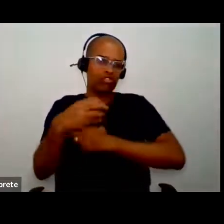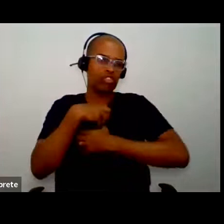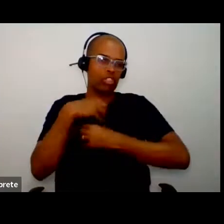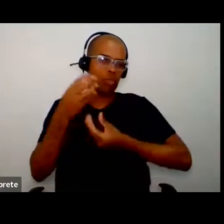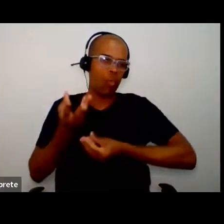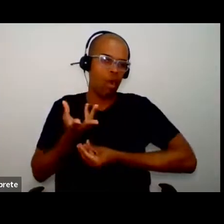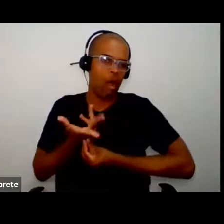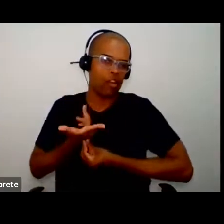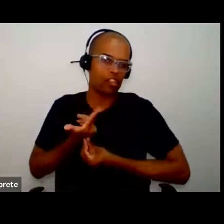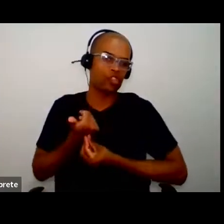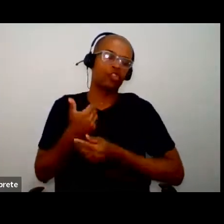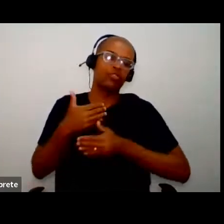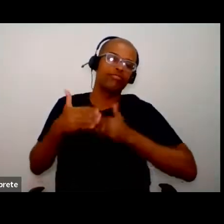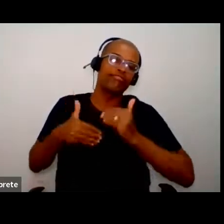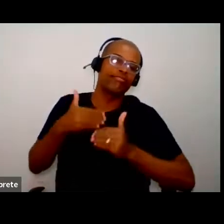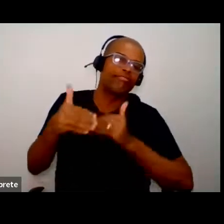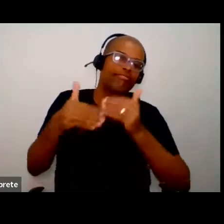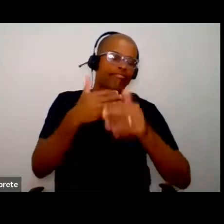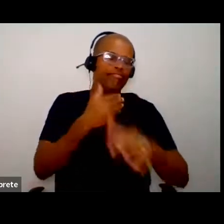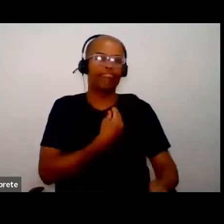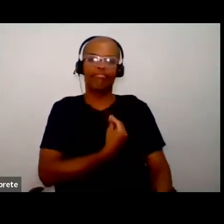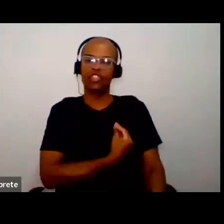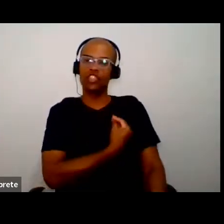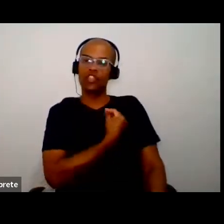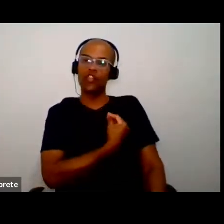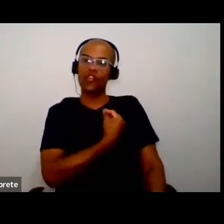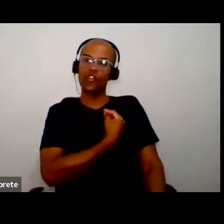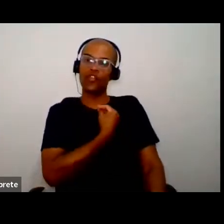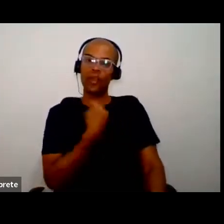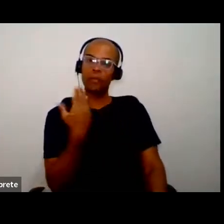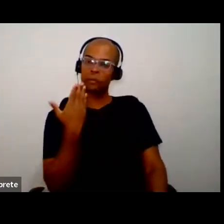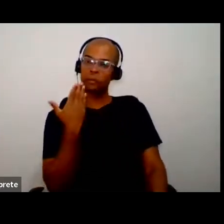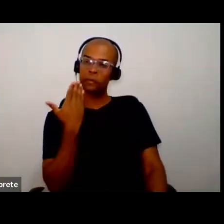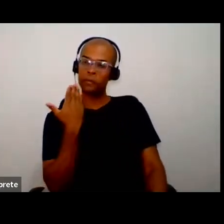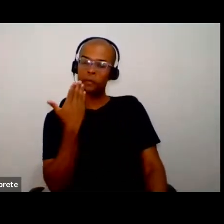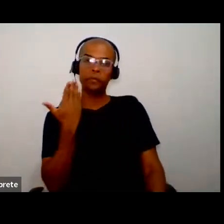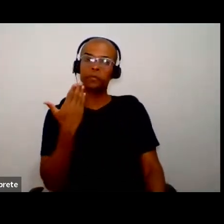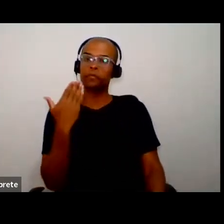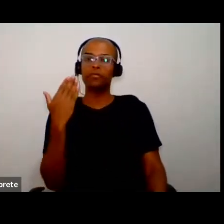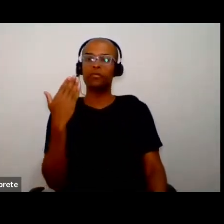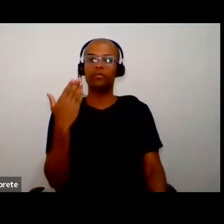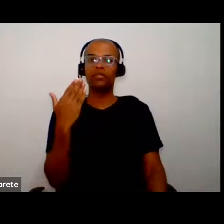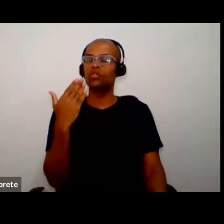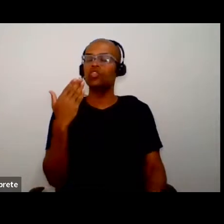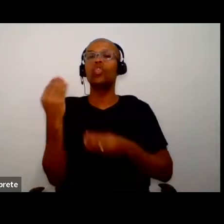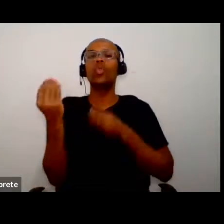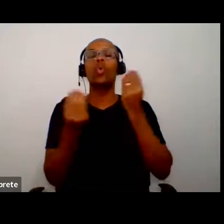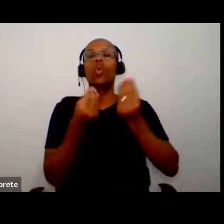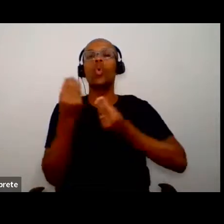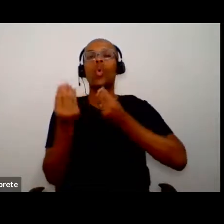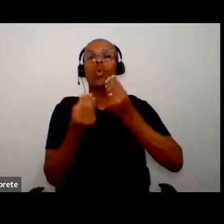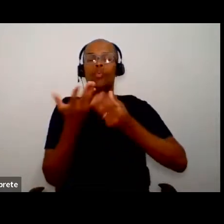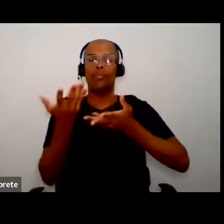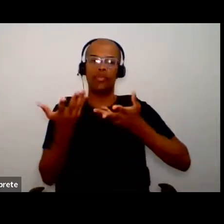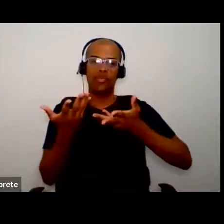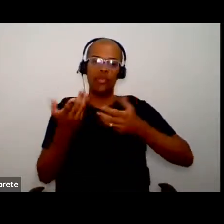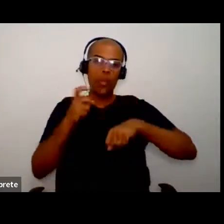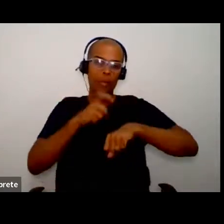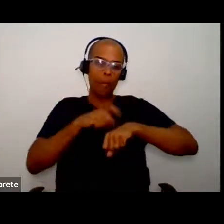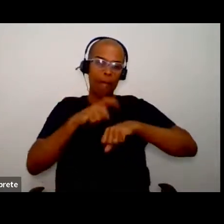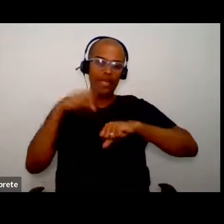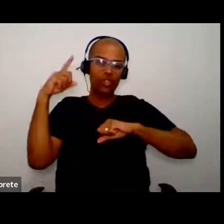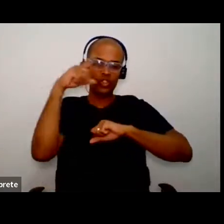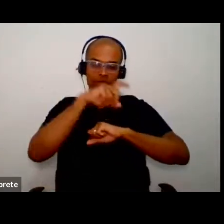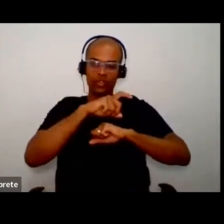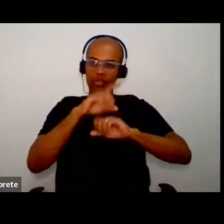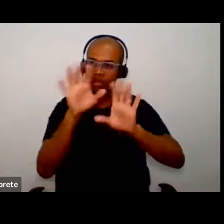de avançar e de viver esse momento tão difícil, de modo a se unir e criar